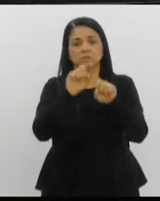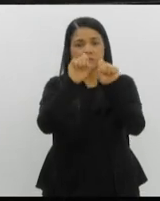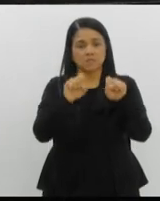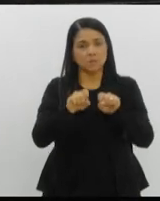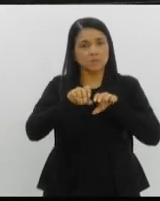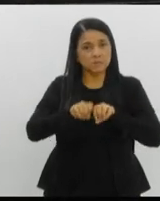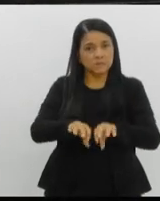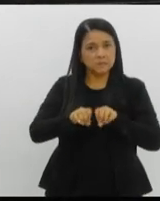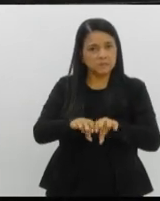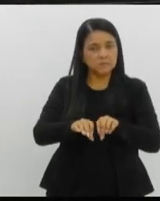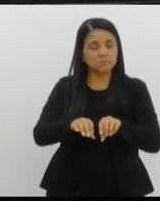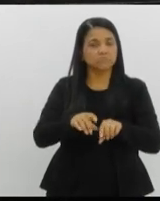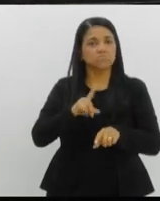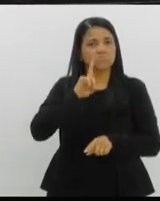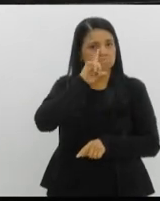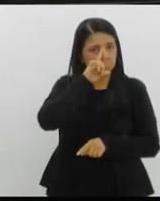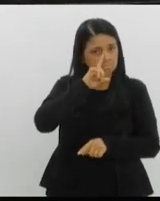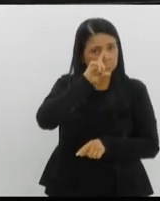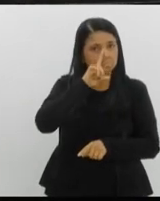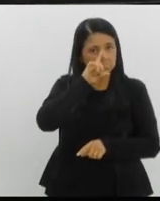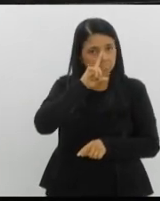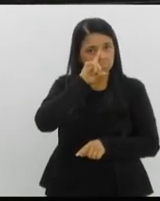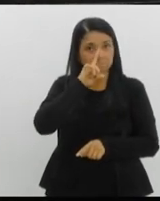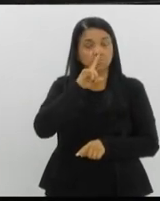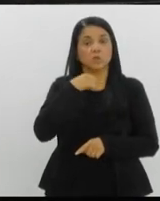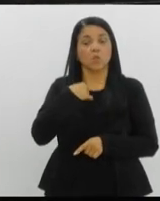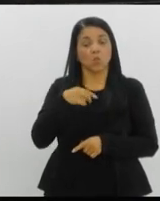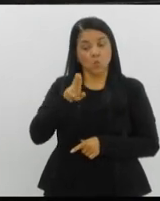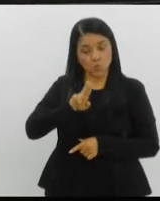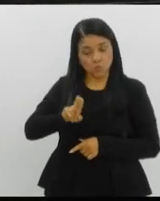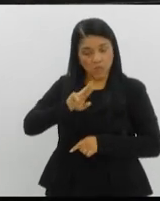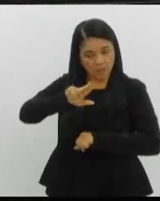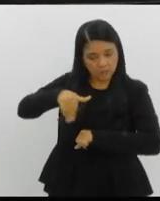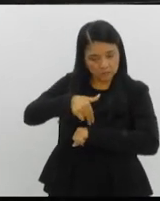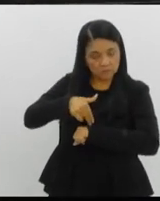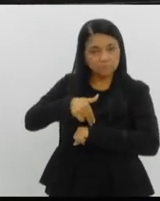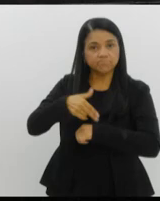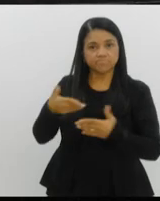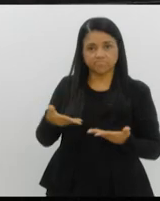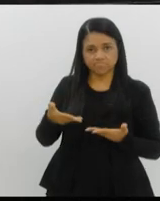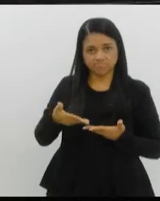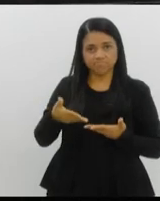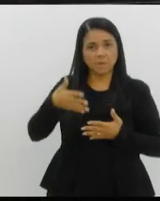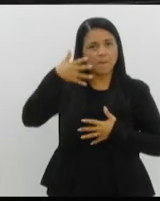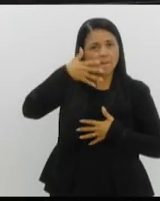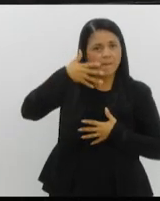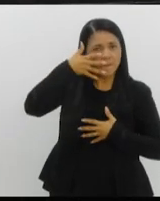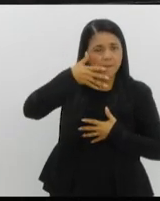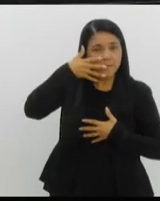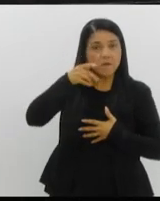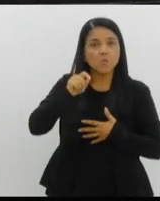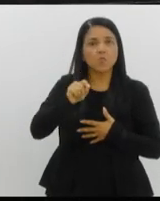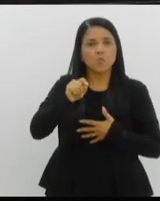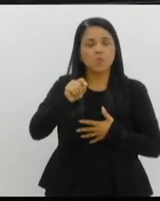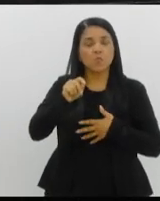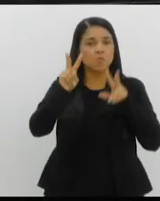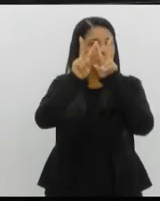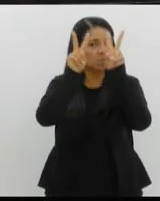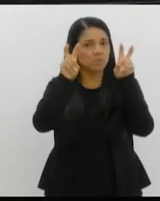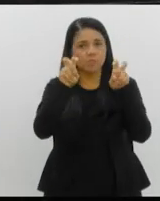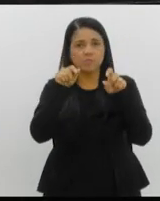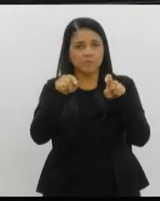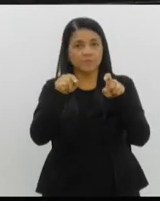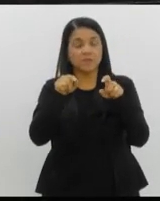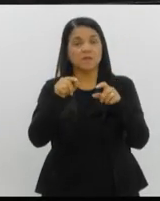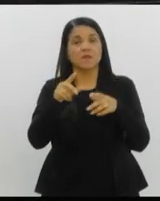temerária, perigosa. A gente quer usar esse espaço do expediente final hoje para falar sobre a privatização